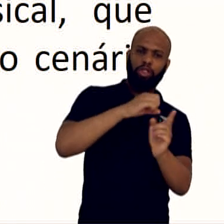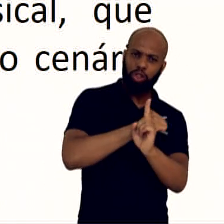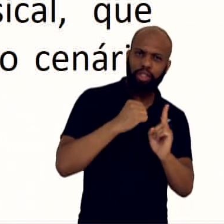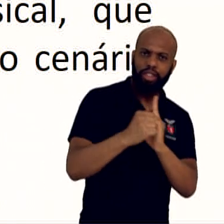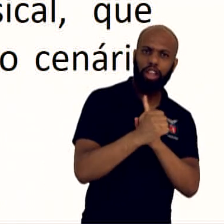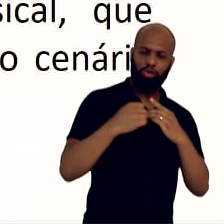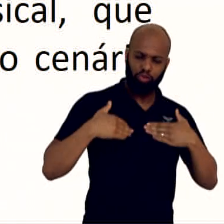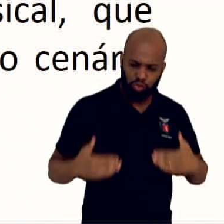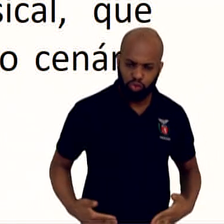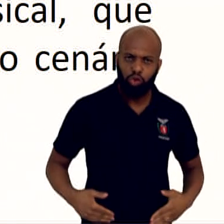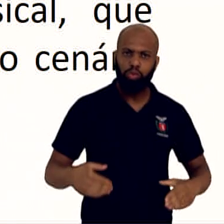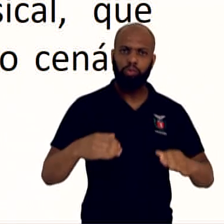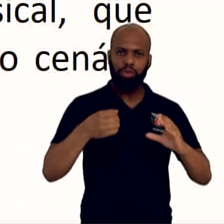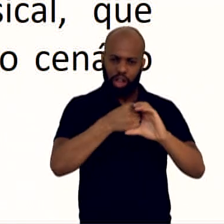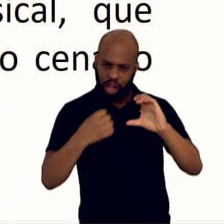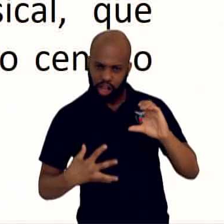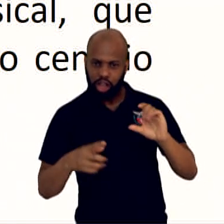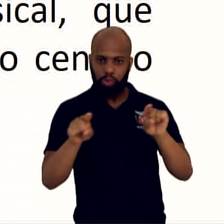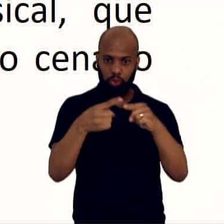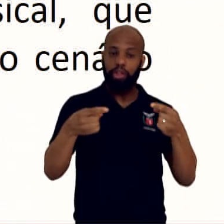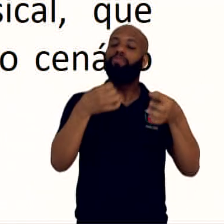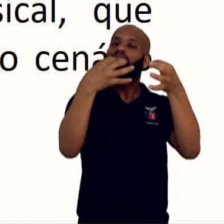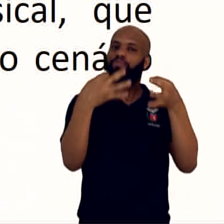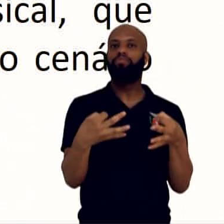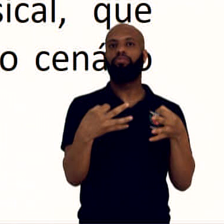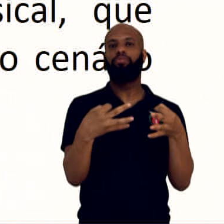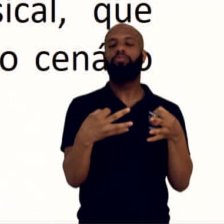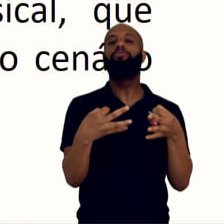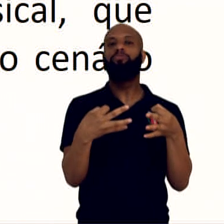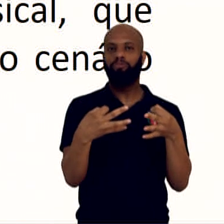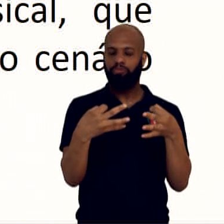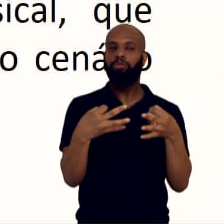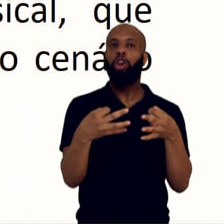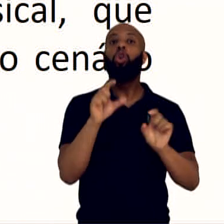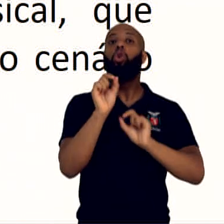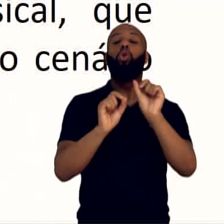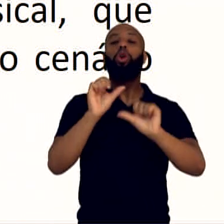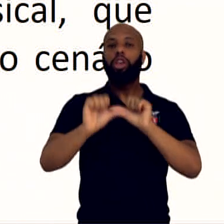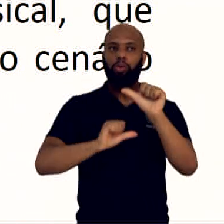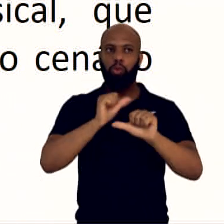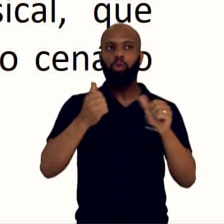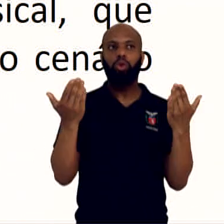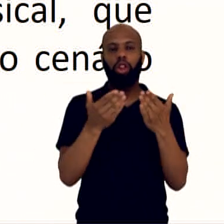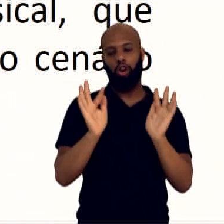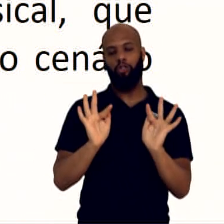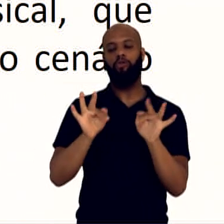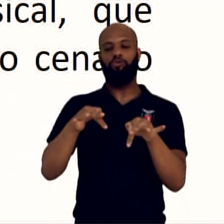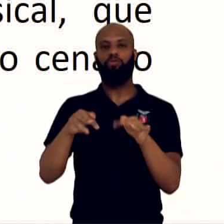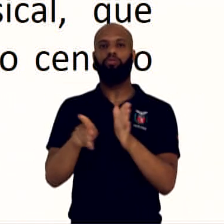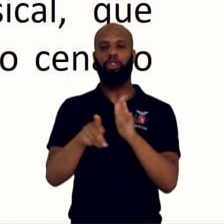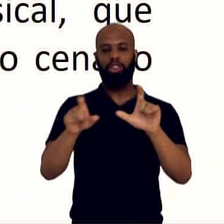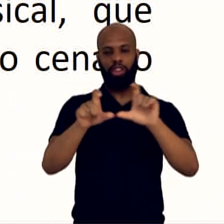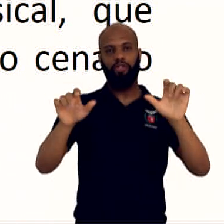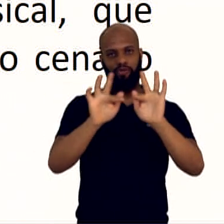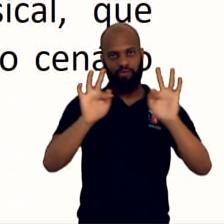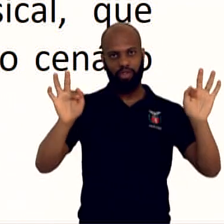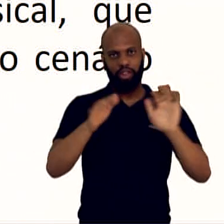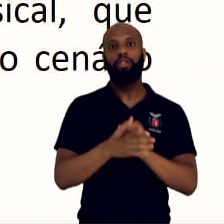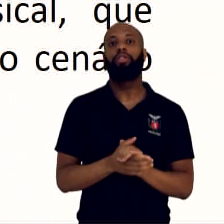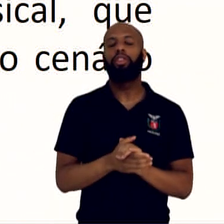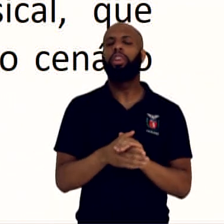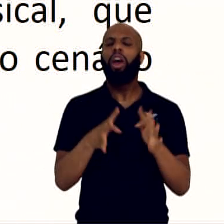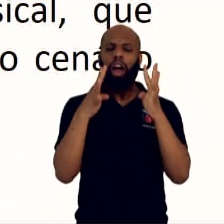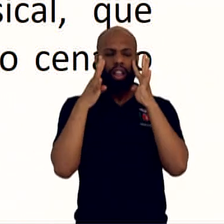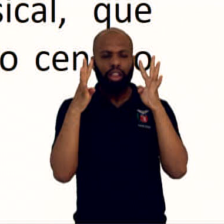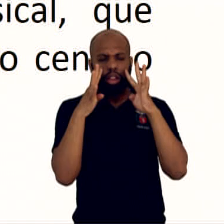musical, é certo que está correto, certo? O que vai mudar é essa parte de baixo aqui, tá? Então,